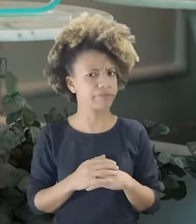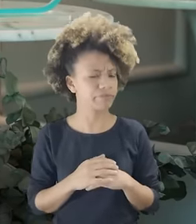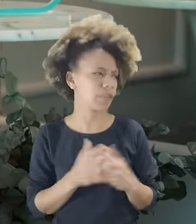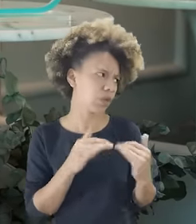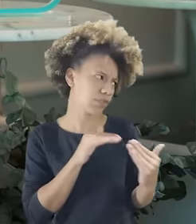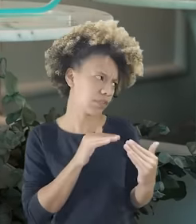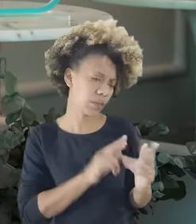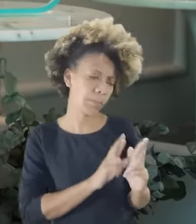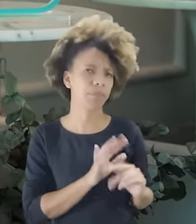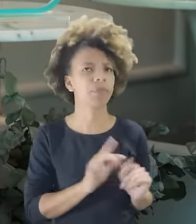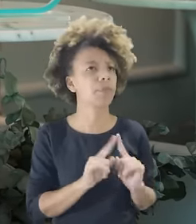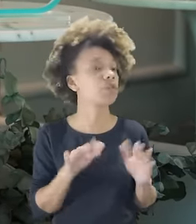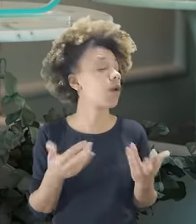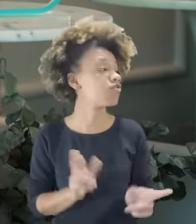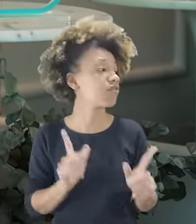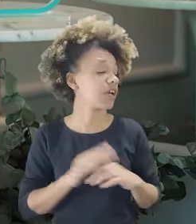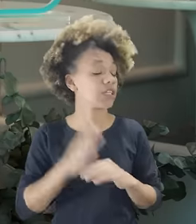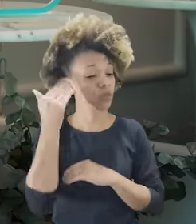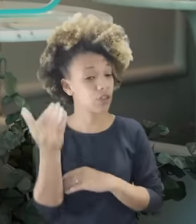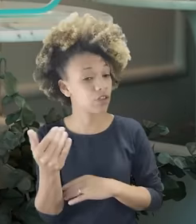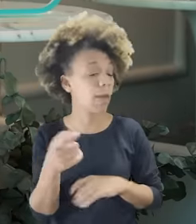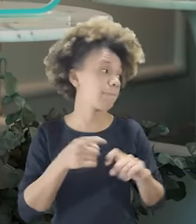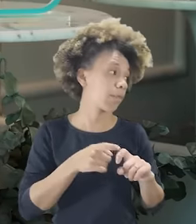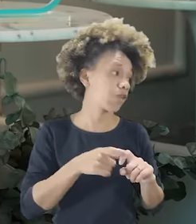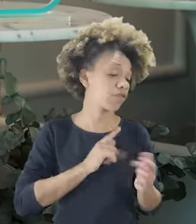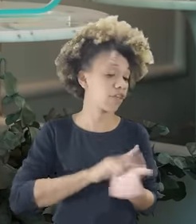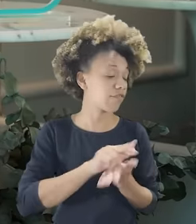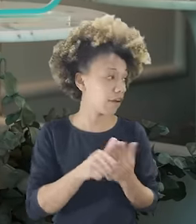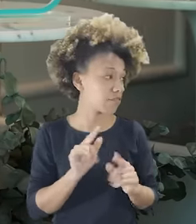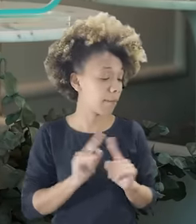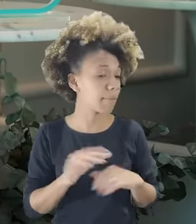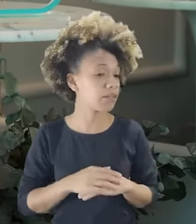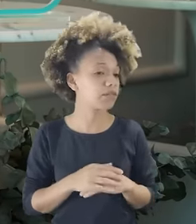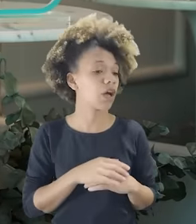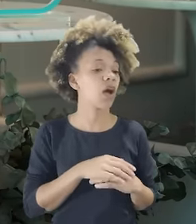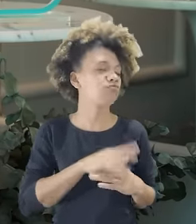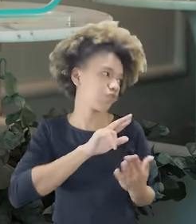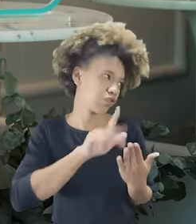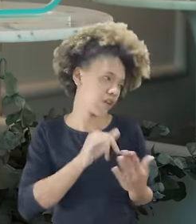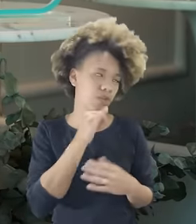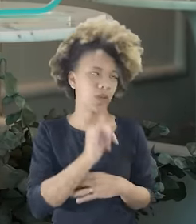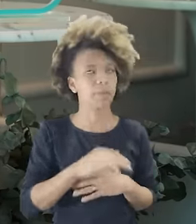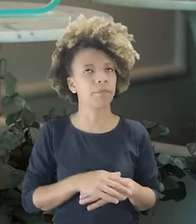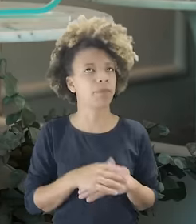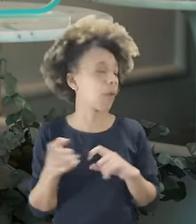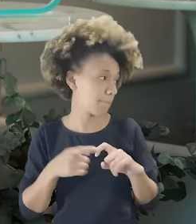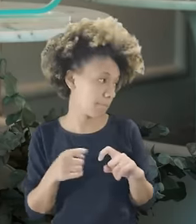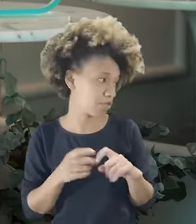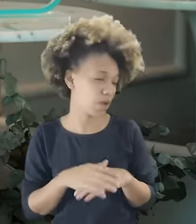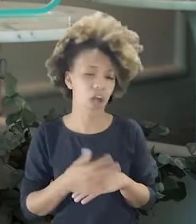eu quero que você concorda Qual que é a diferença do artista para o médico tem várias mas uma das Diferenças assim o médico